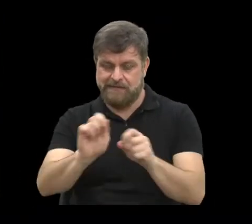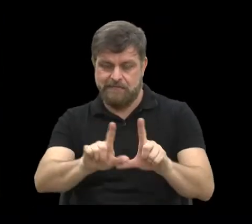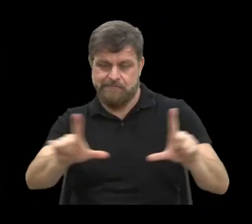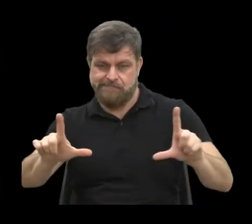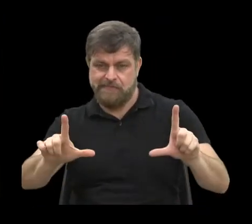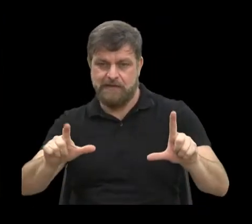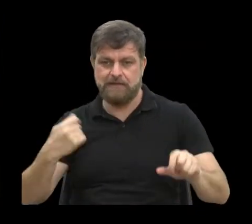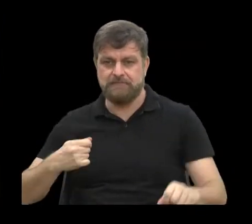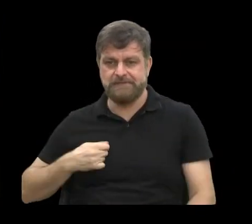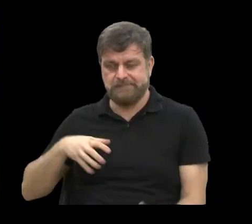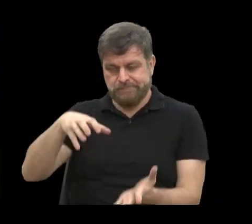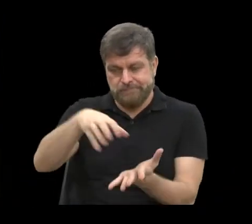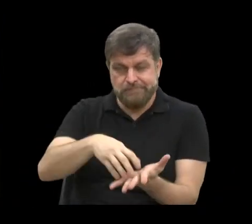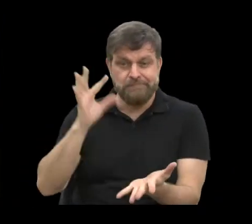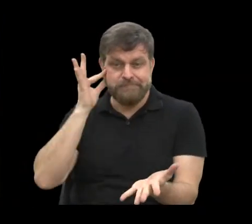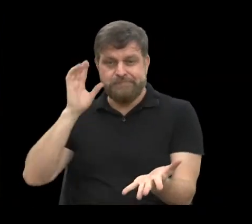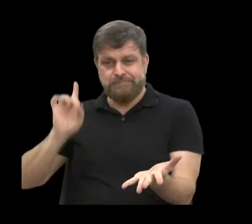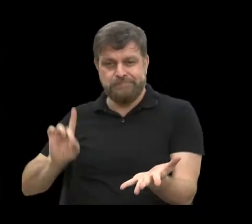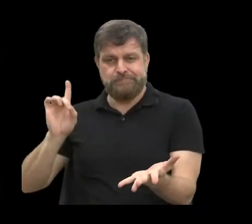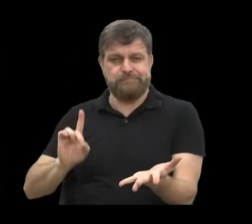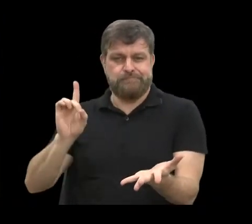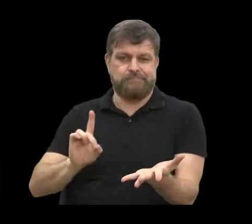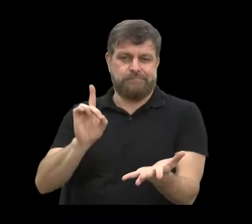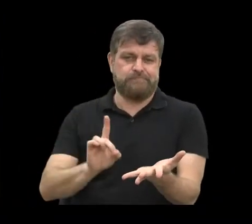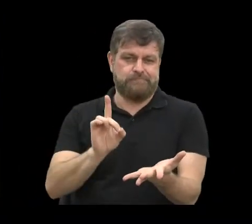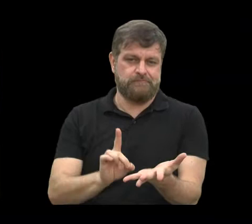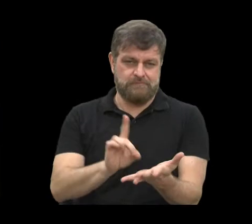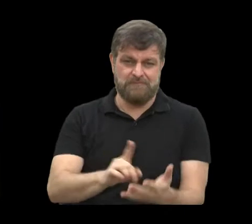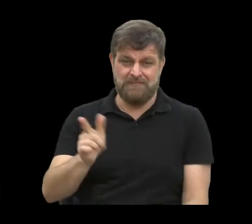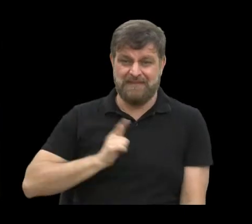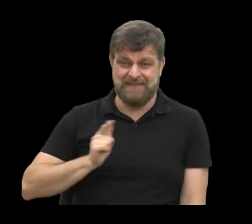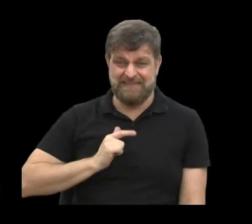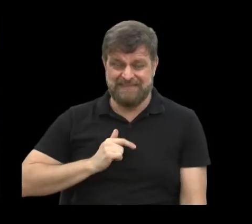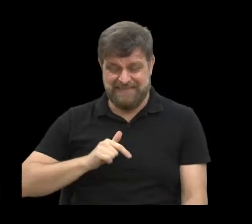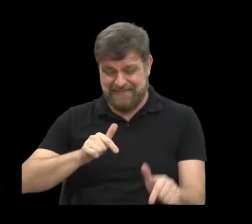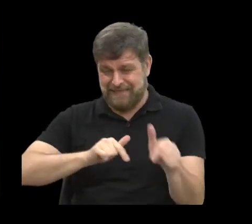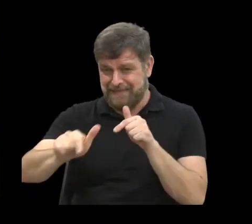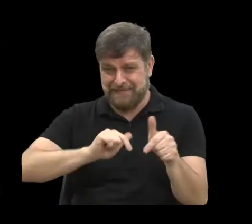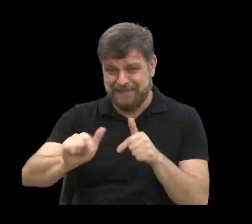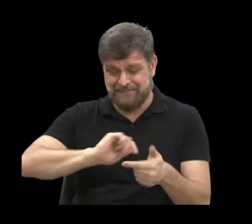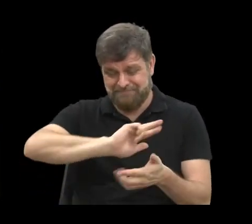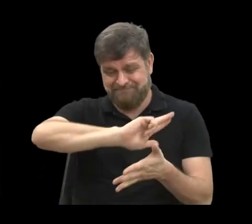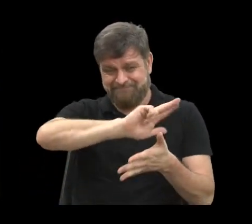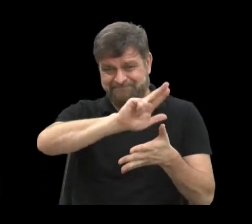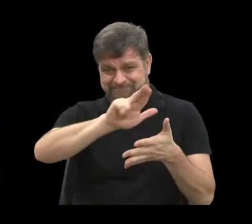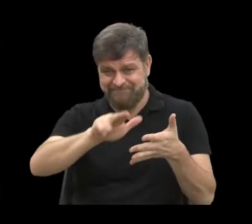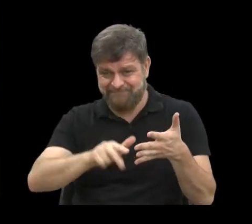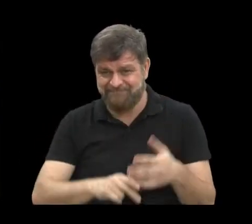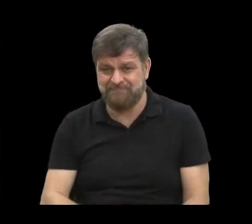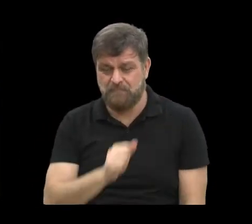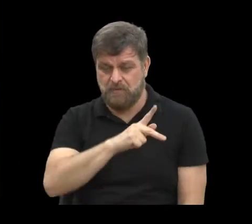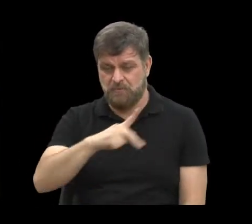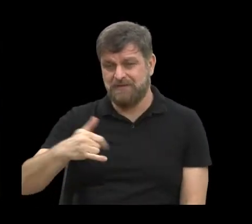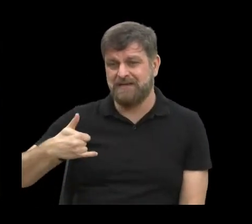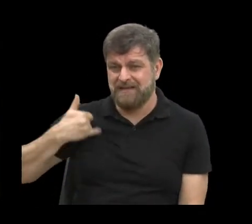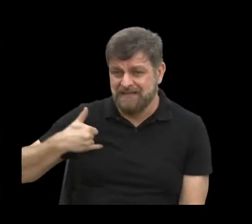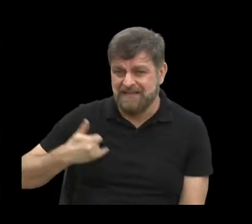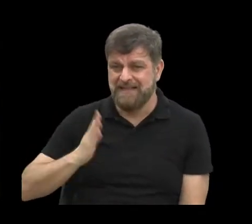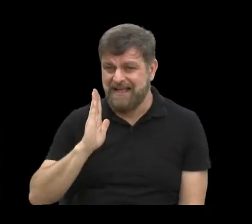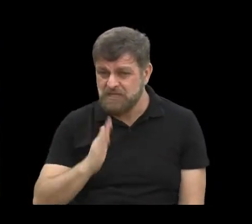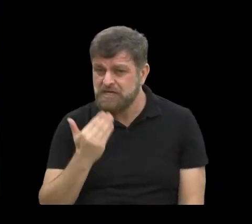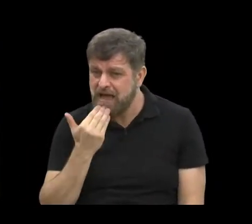mais sair de casa. São vários serviços. A aposentadoria por idade já tem como